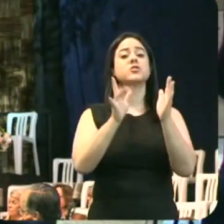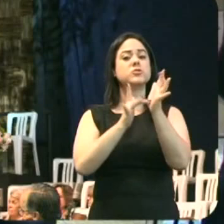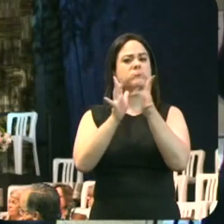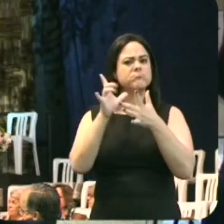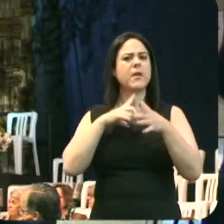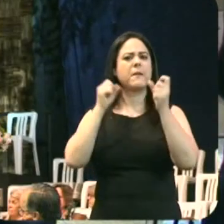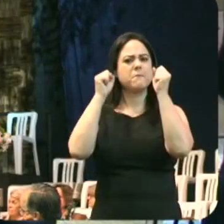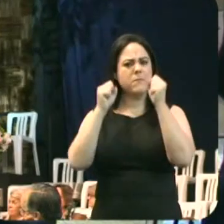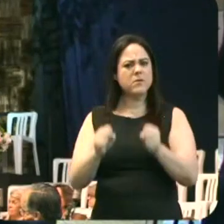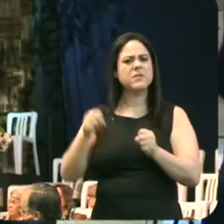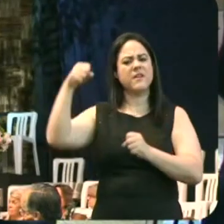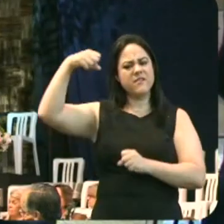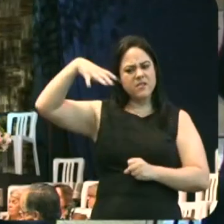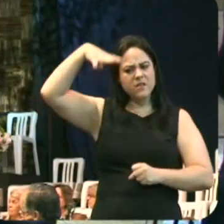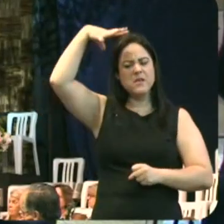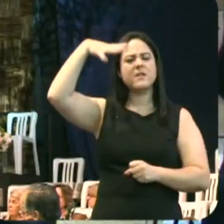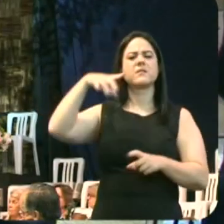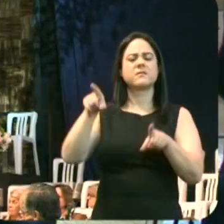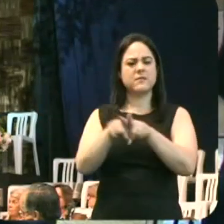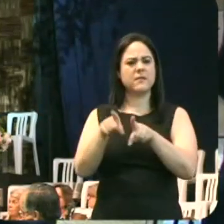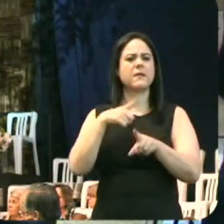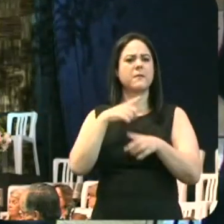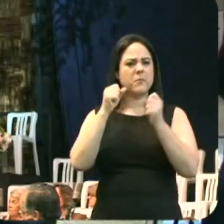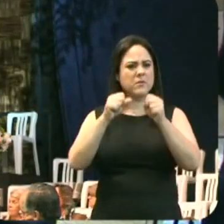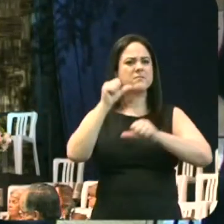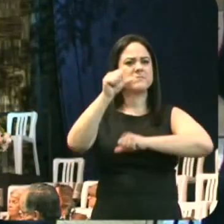nossa mente, como transformar a nossa vida.